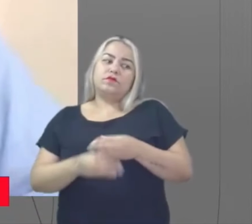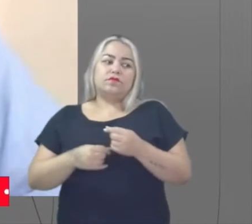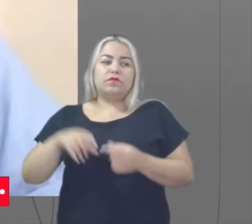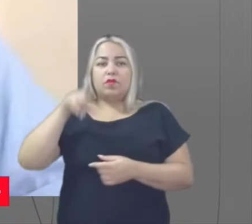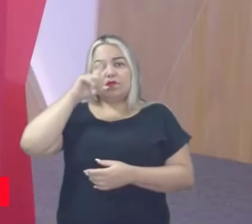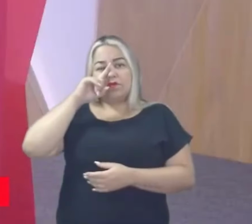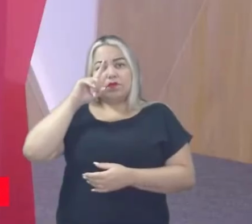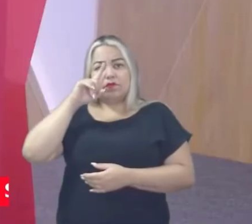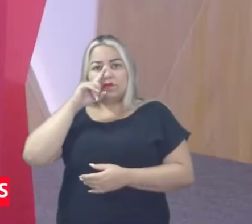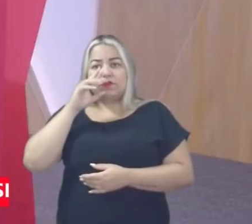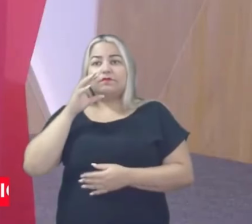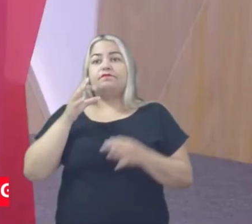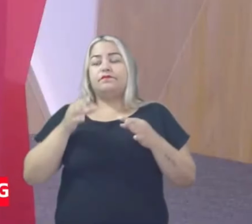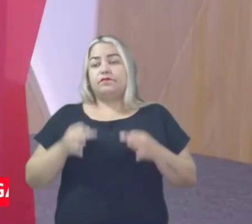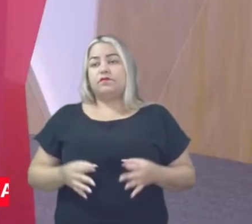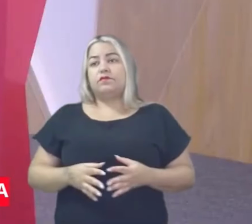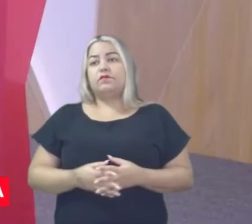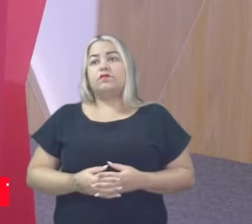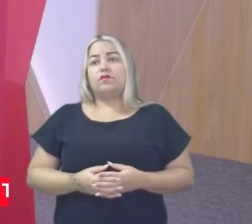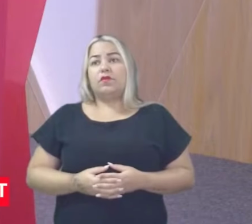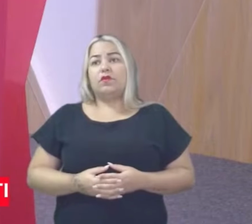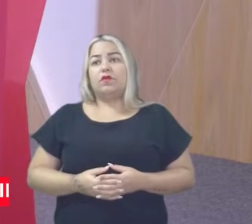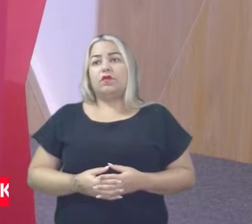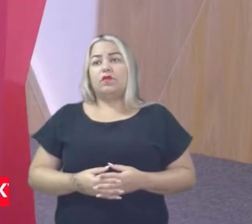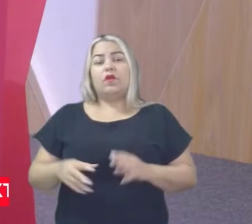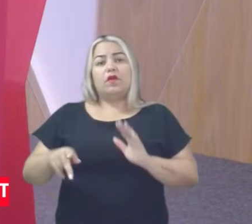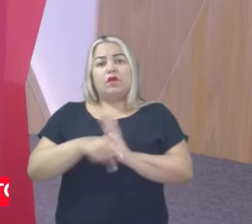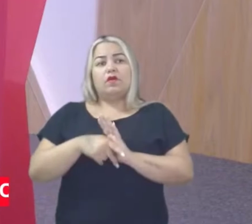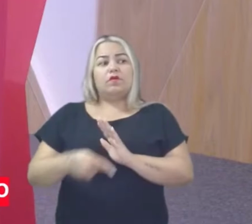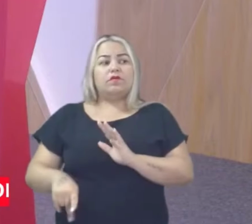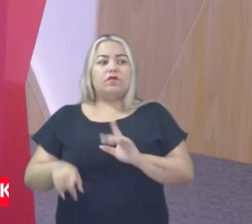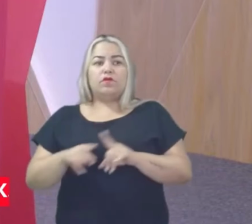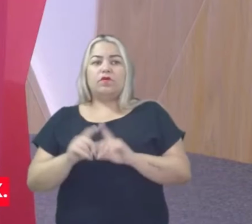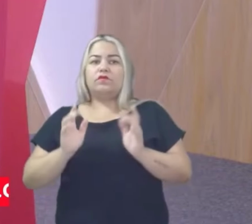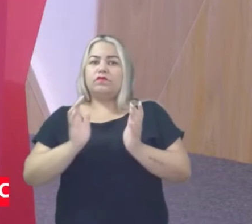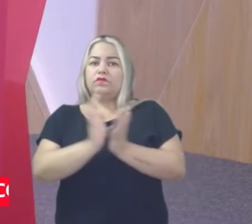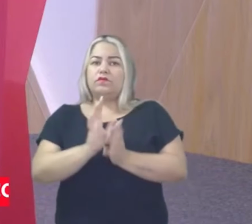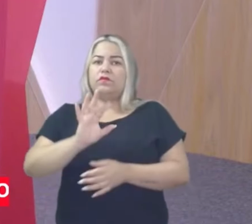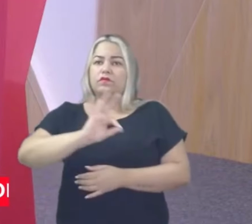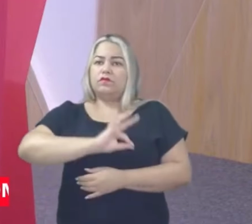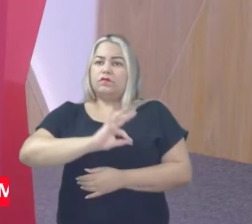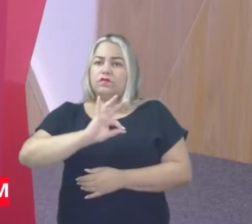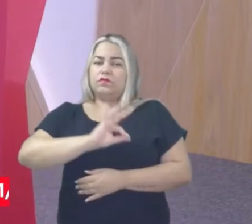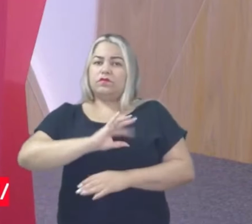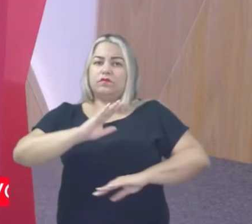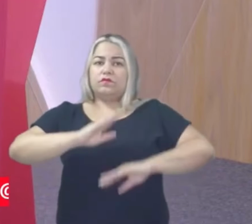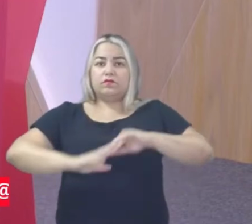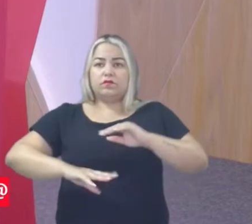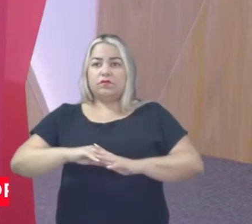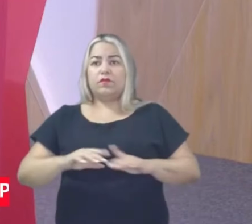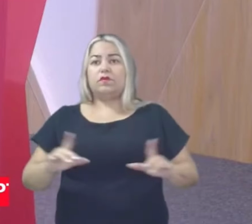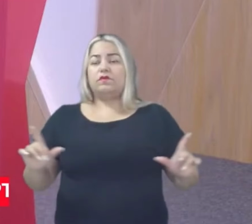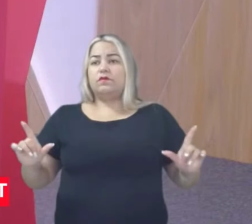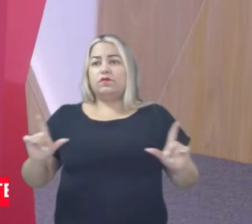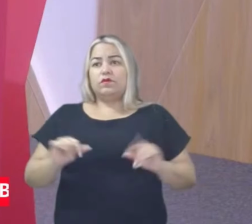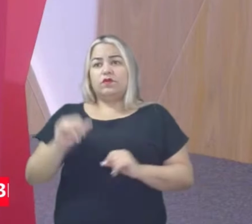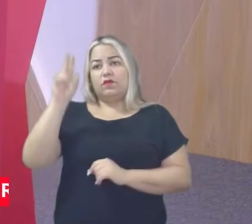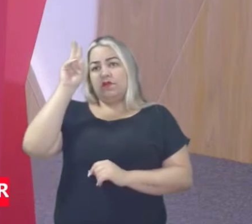toda certeza. O Claudinho, a própria corregedoria da Polícia Militar também teve a atuação diminuída, né? Lembrando